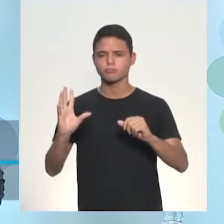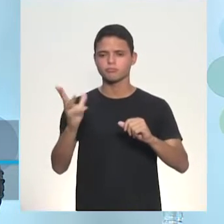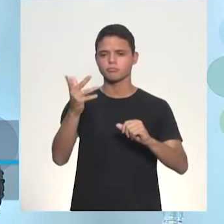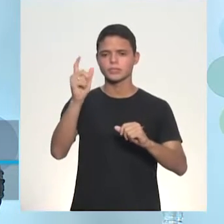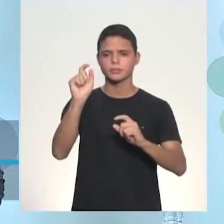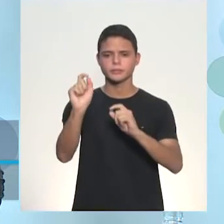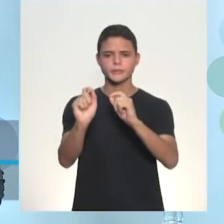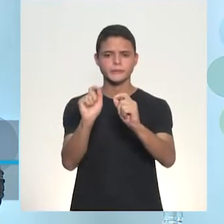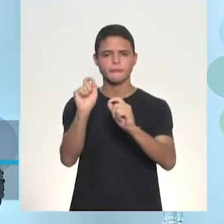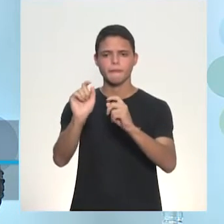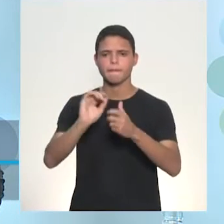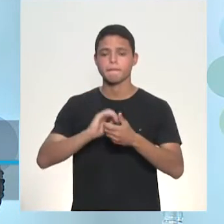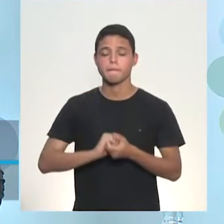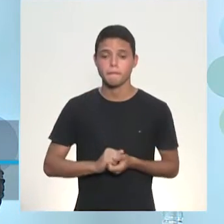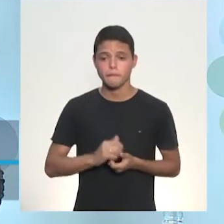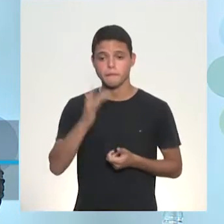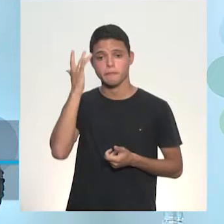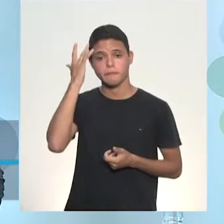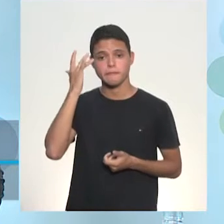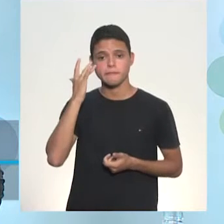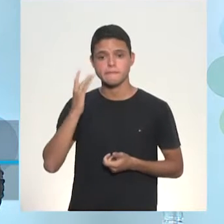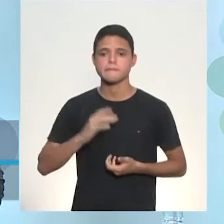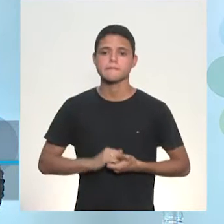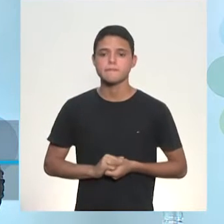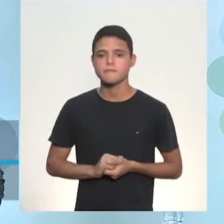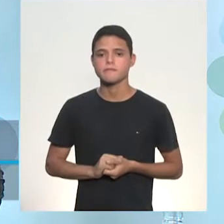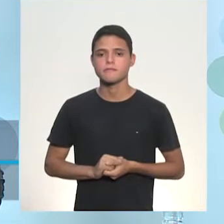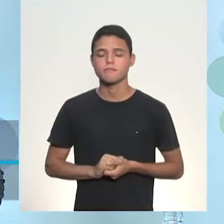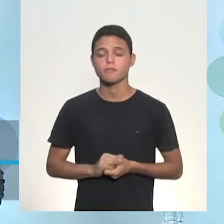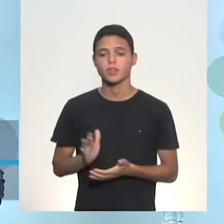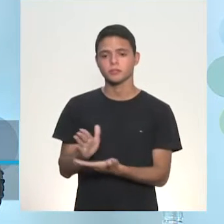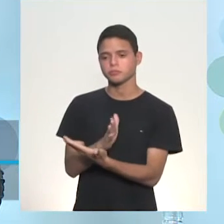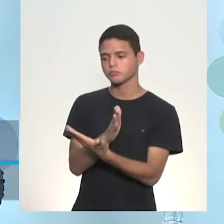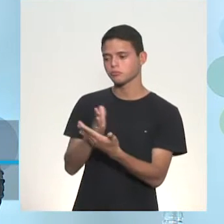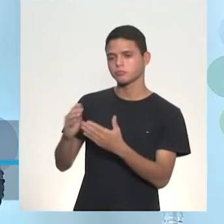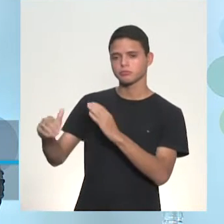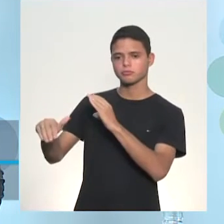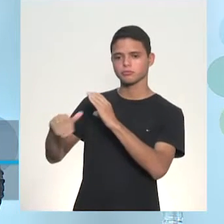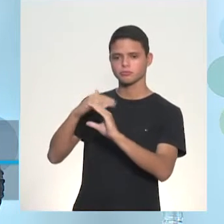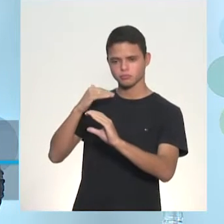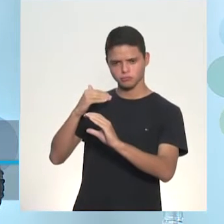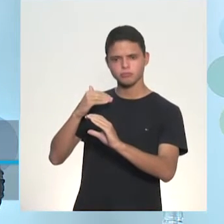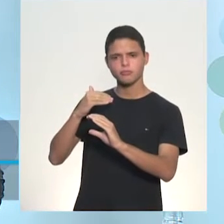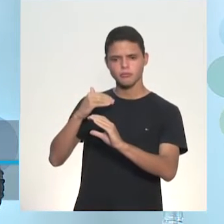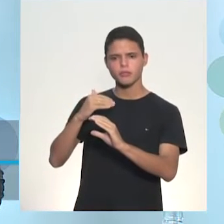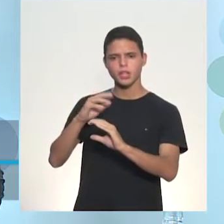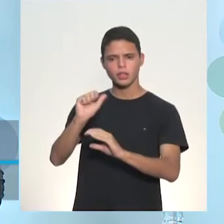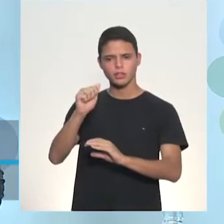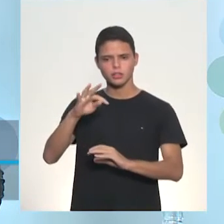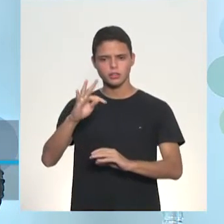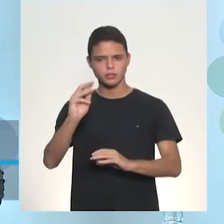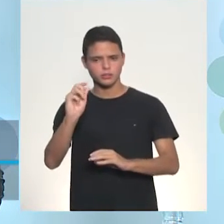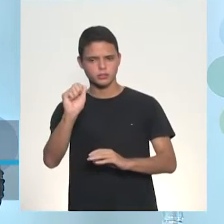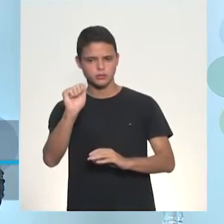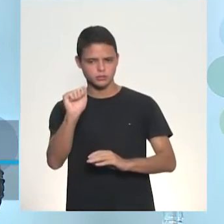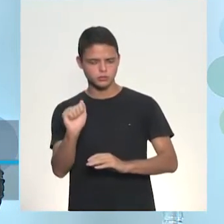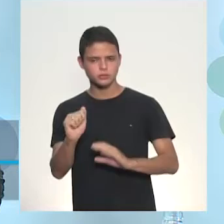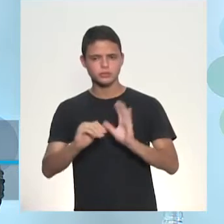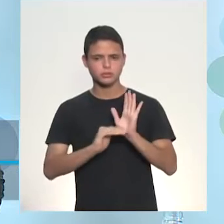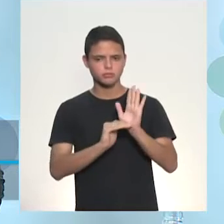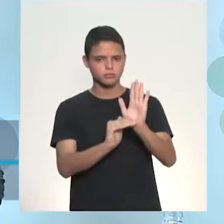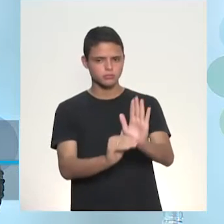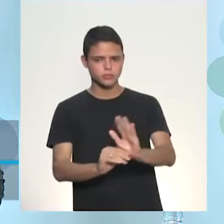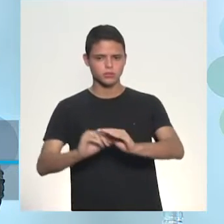vamos ver o que eles acham. Estão dizendo aqui que elas espalham sementes também. Sim, Olha aqui, são herbívoros,